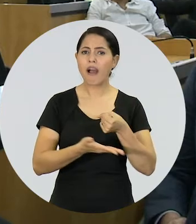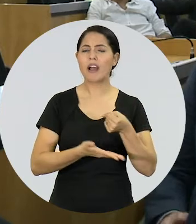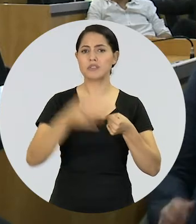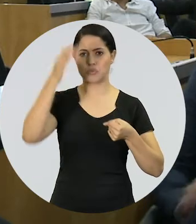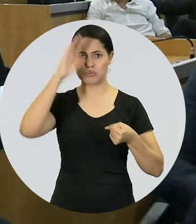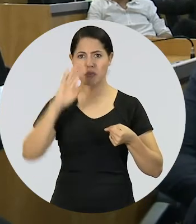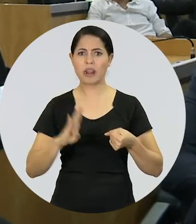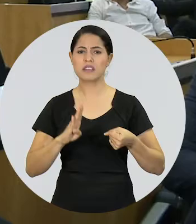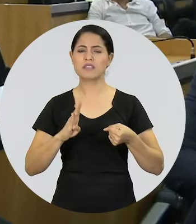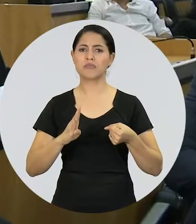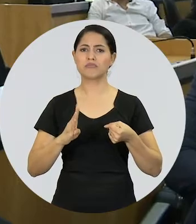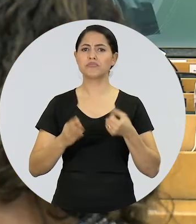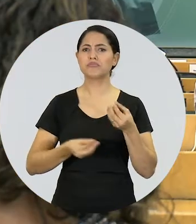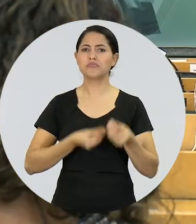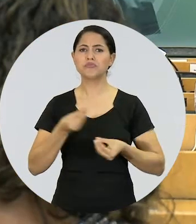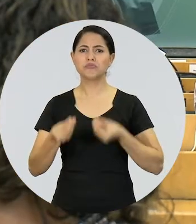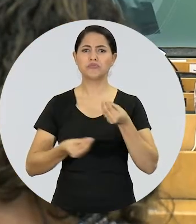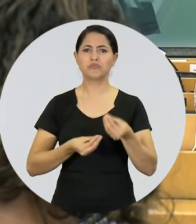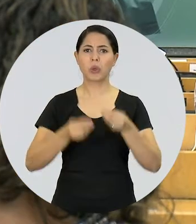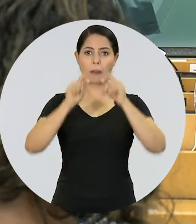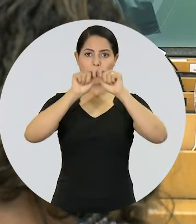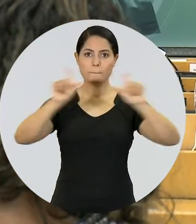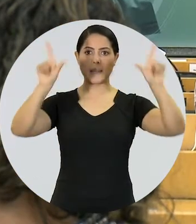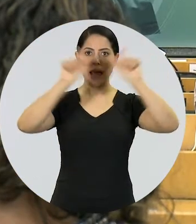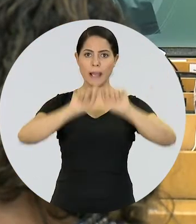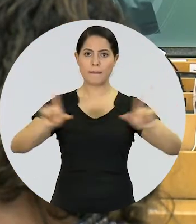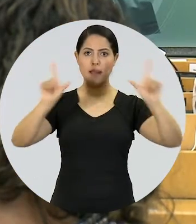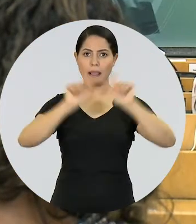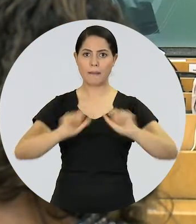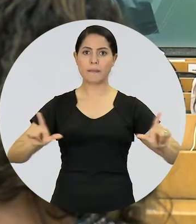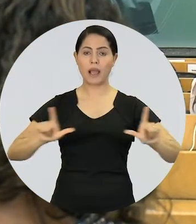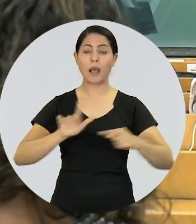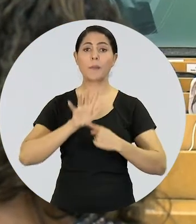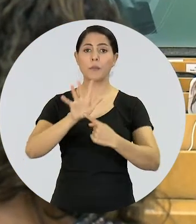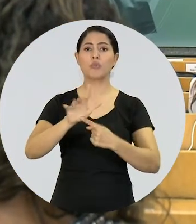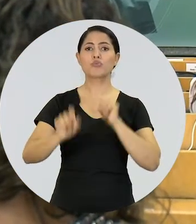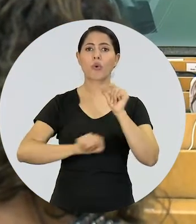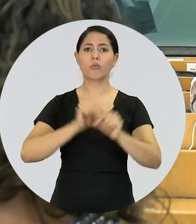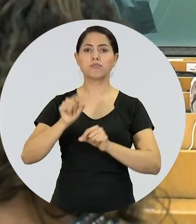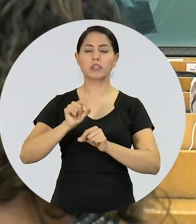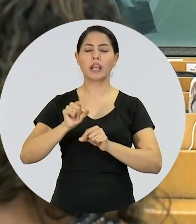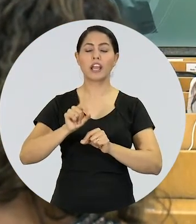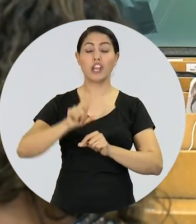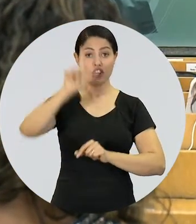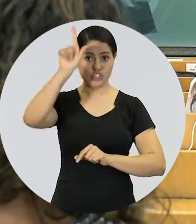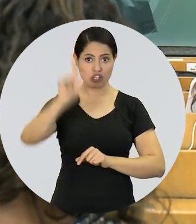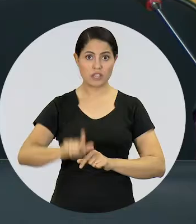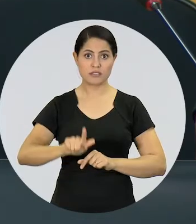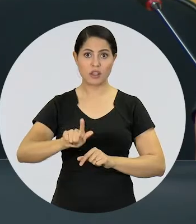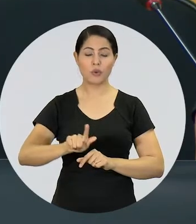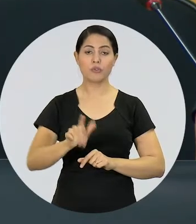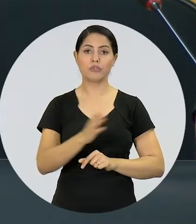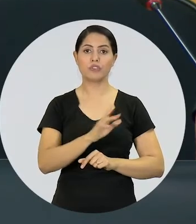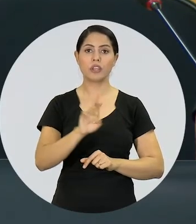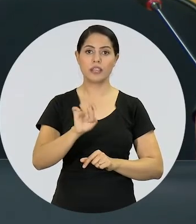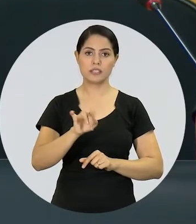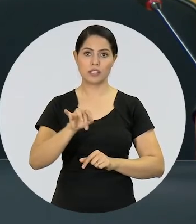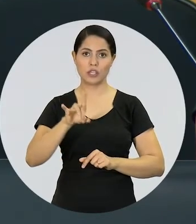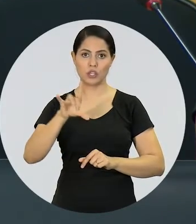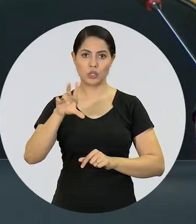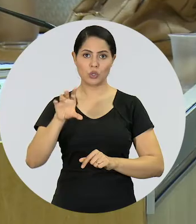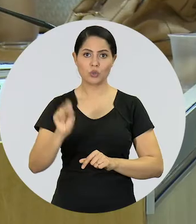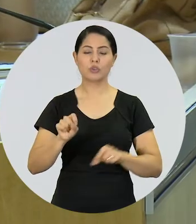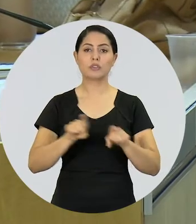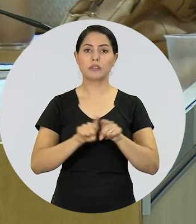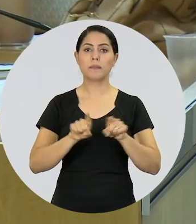Básico Nacional. Os painéis apresentados abordaram questões sobre gestão de resíduos sólidos, educação